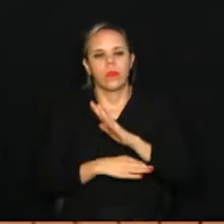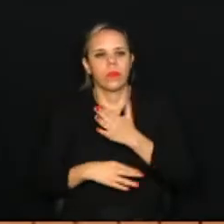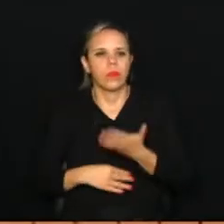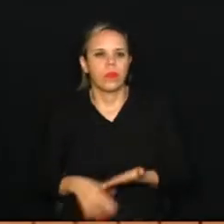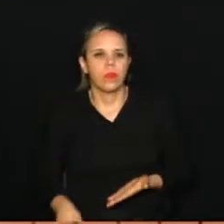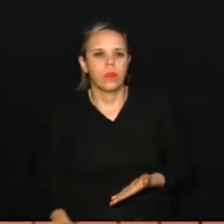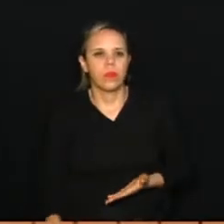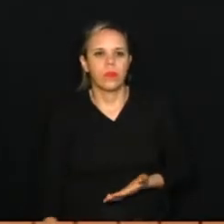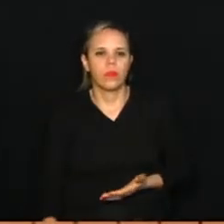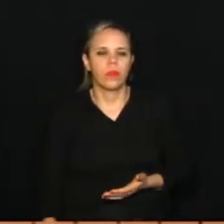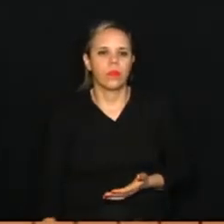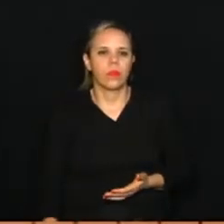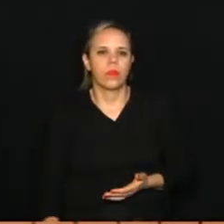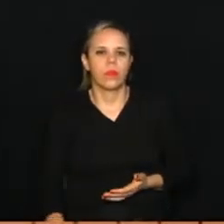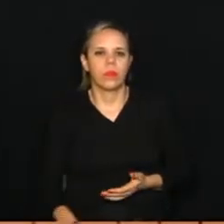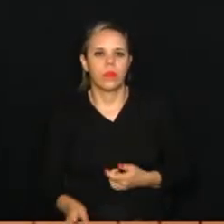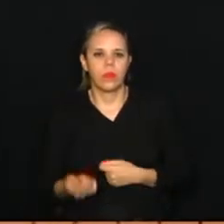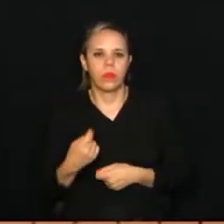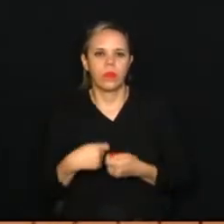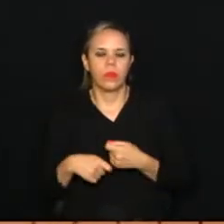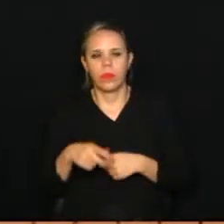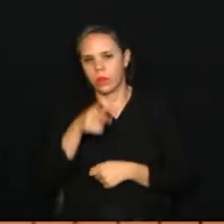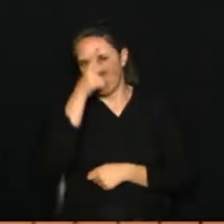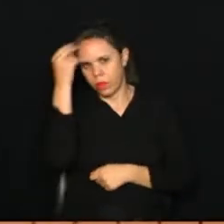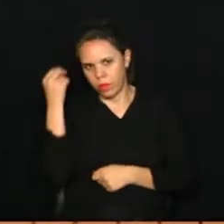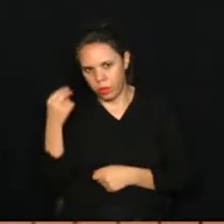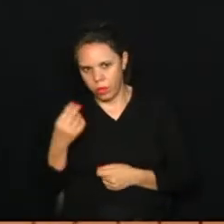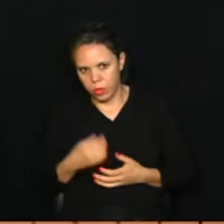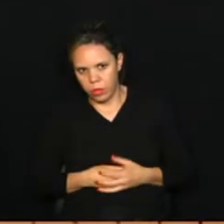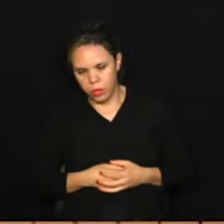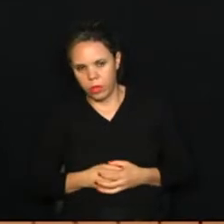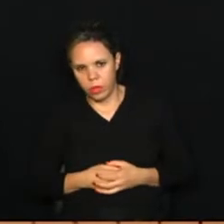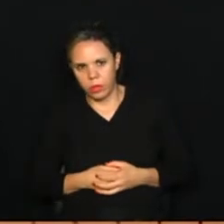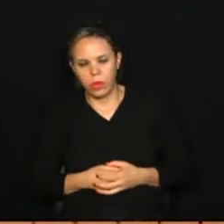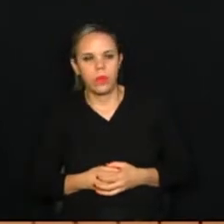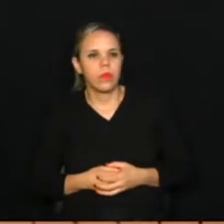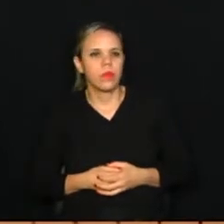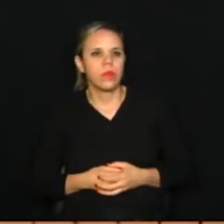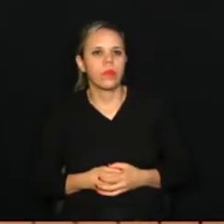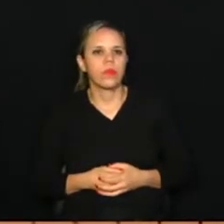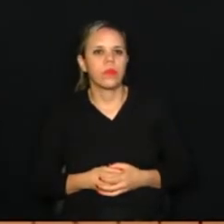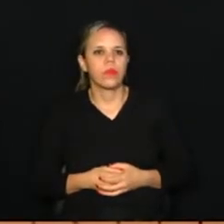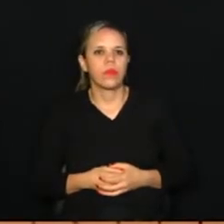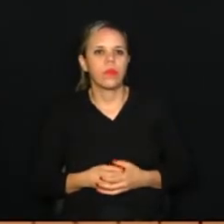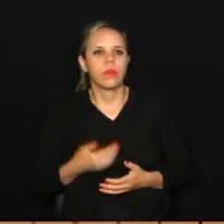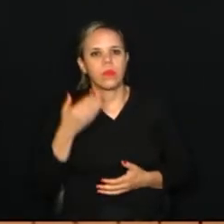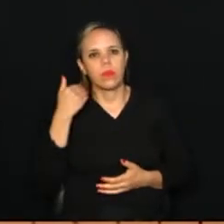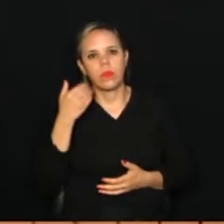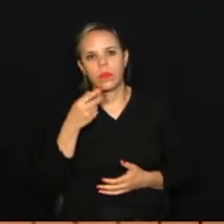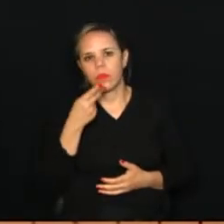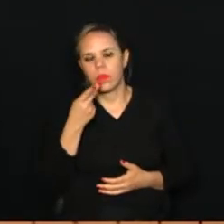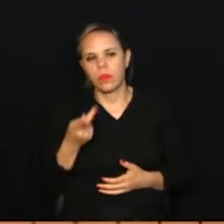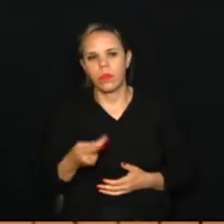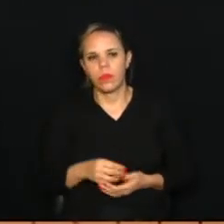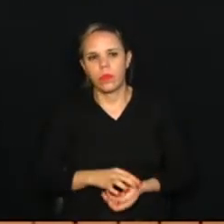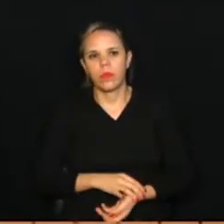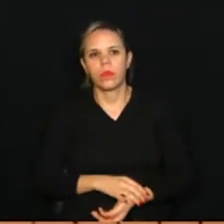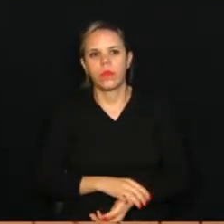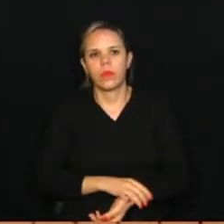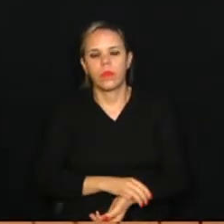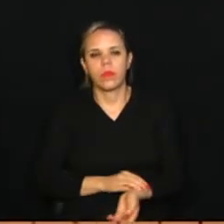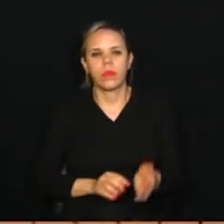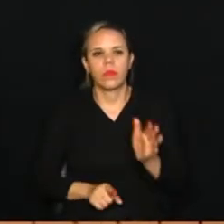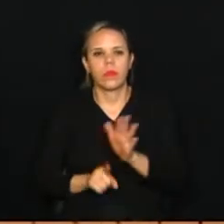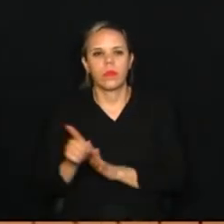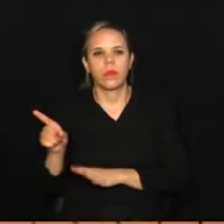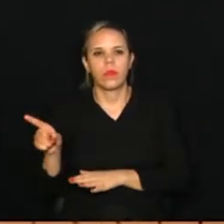Municipal e a Prefeitura, né? Aí eu já aproveito até para enganchar uma pergunta aqui